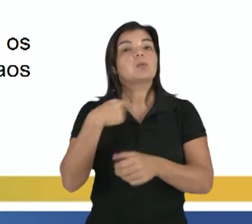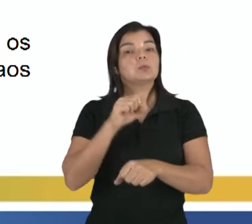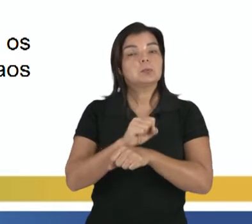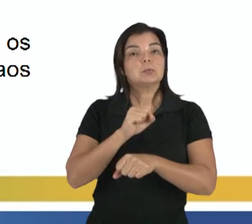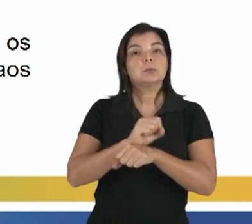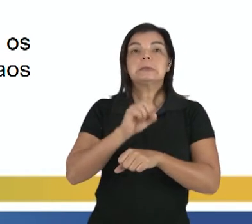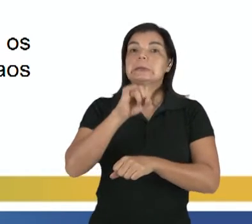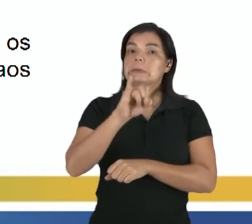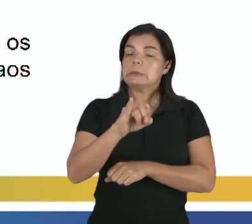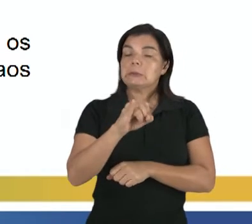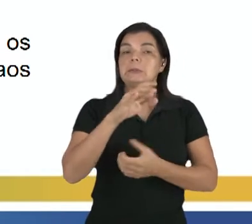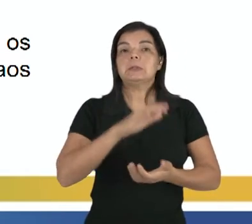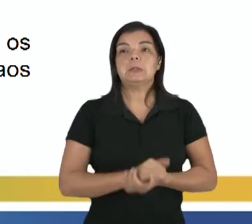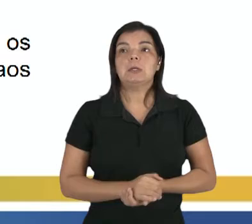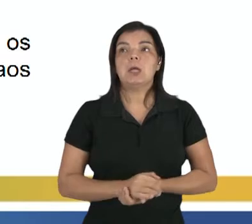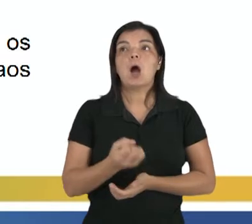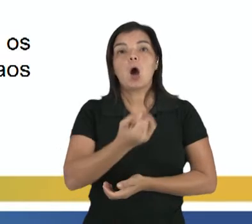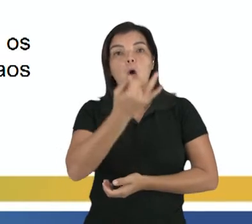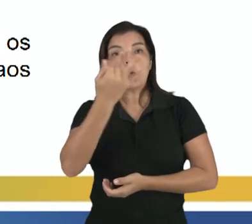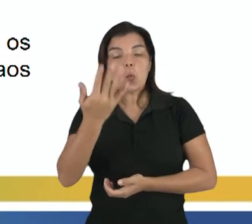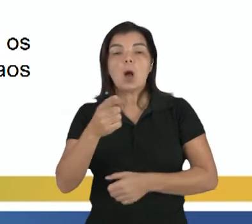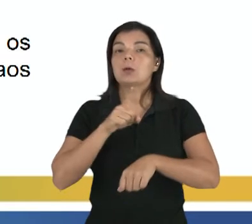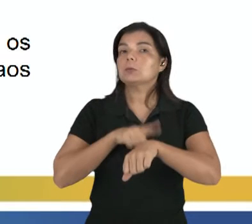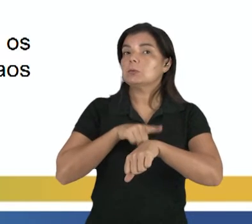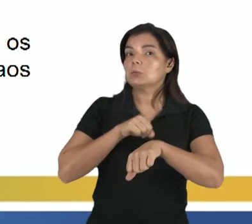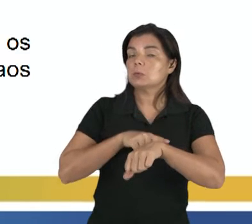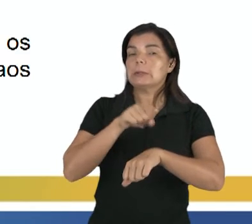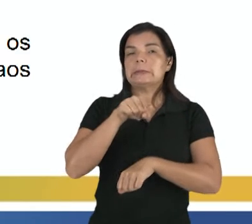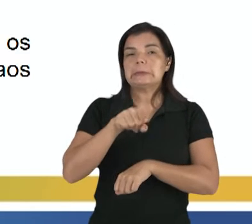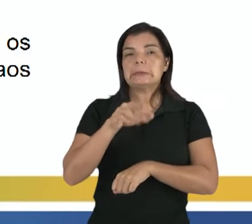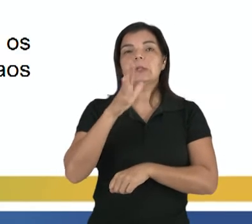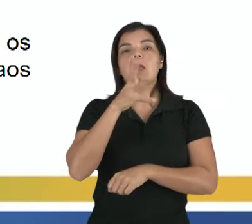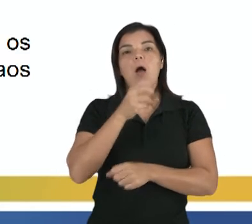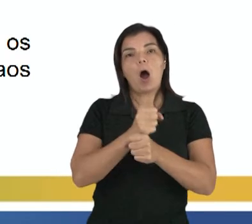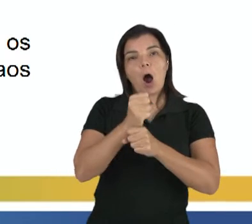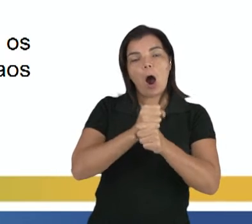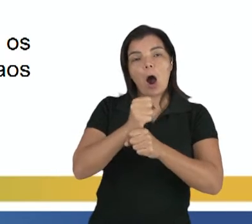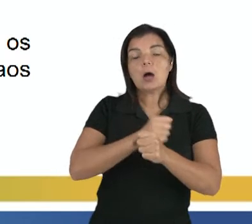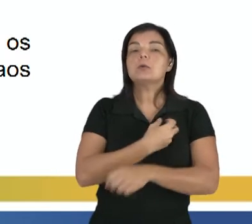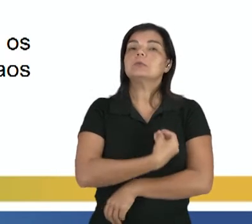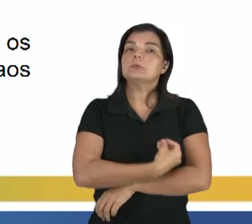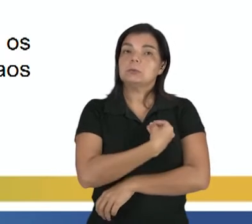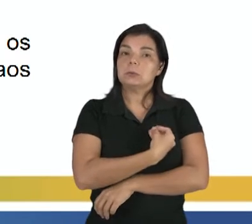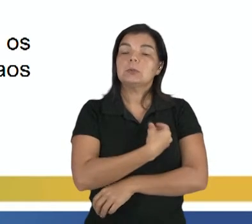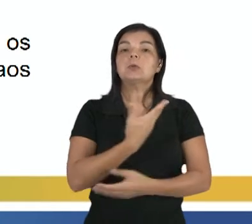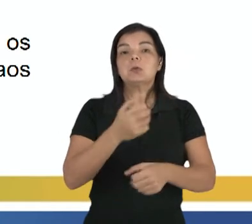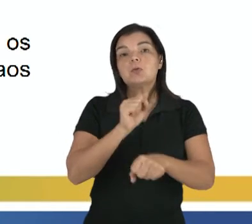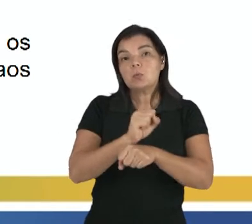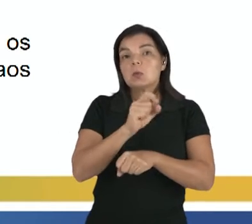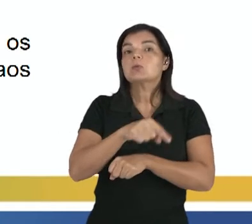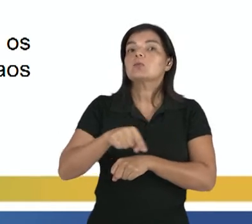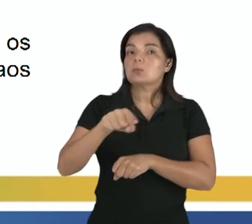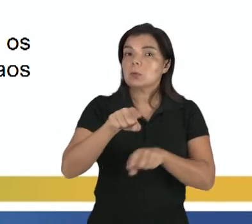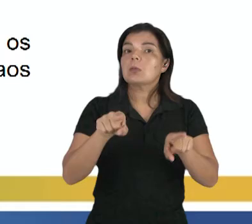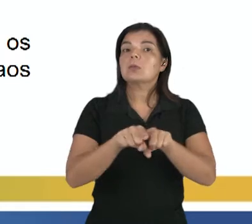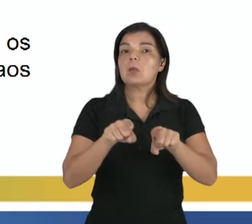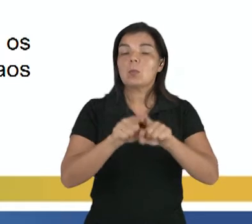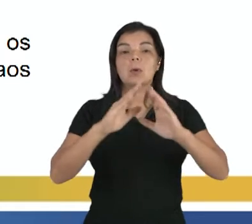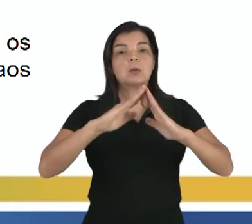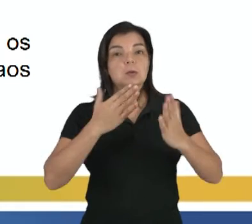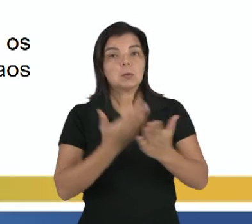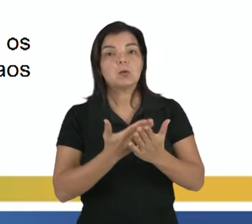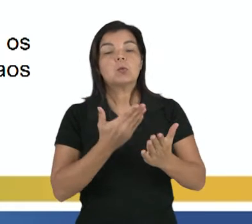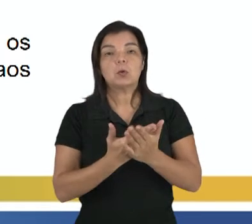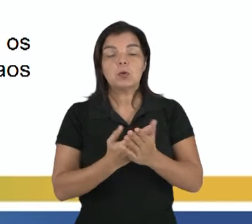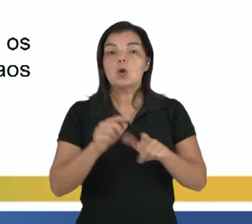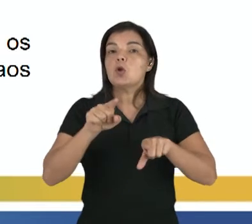espera. Se a quantidade de tempo, né, se você passa mais anos vivendo, espera-se que você passe mais tempo na escola e que